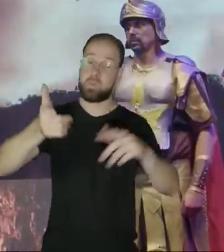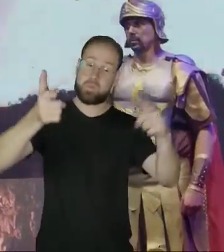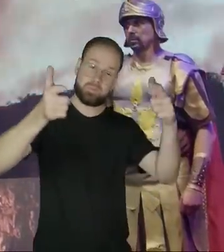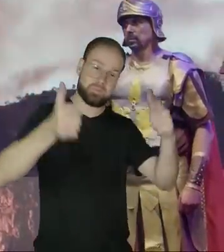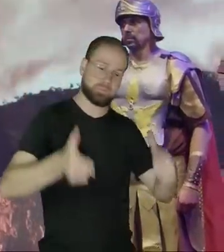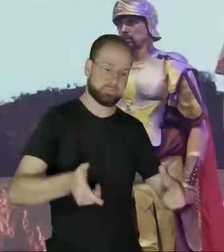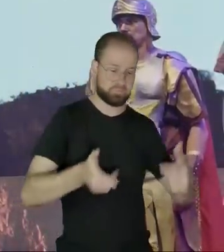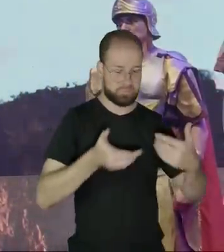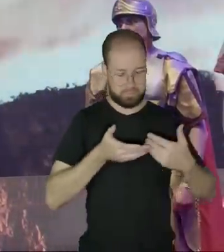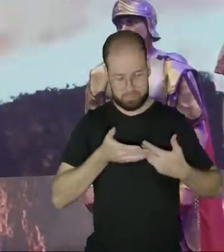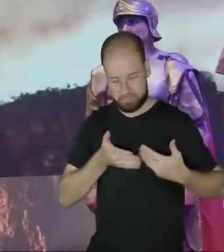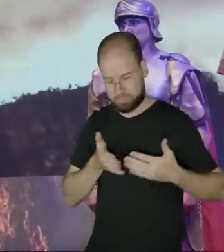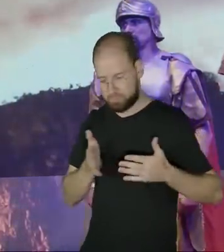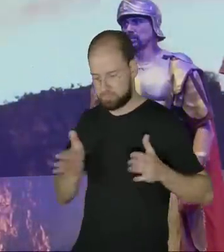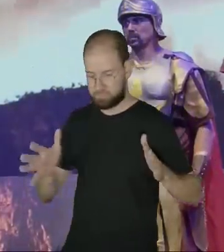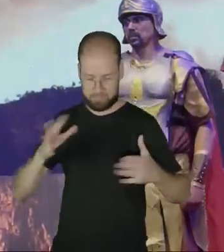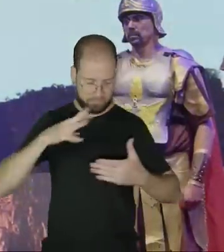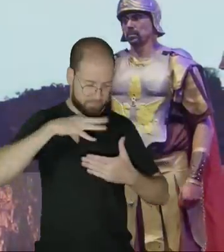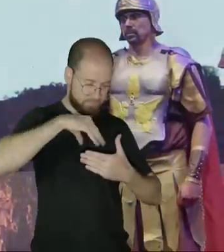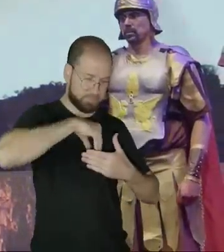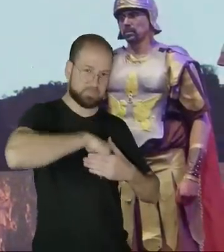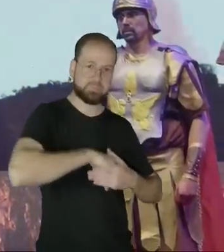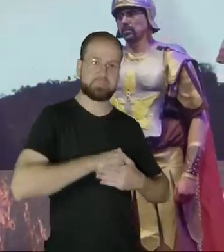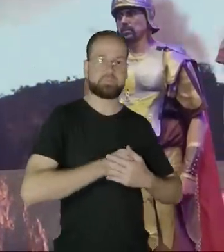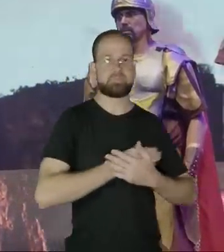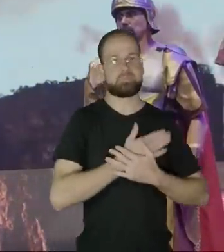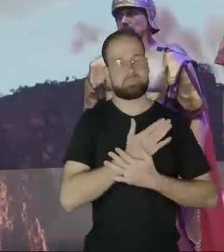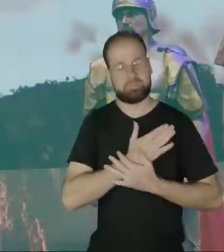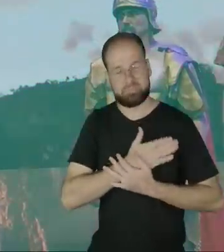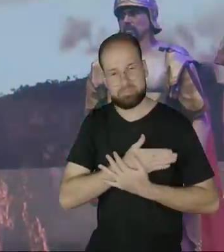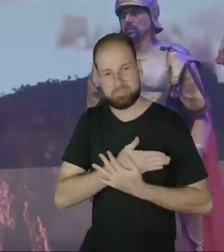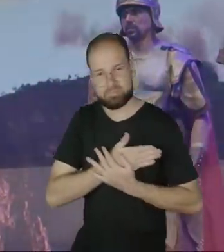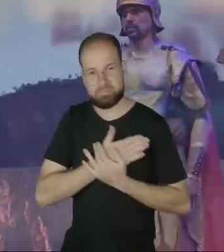na brecha do teu peito,